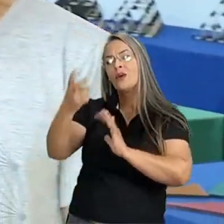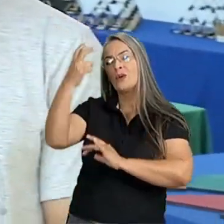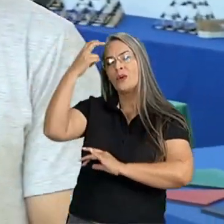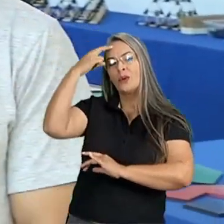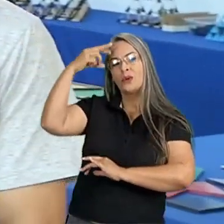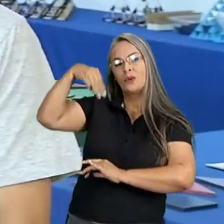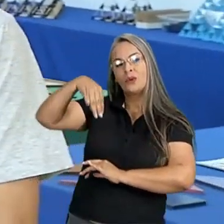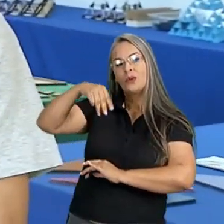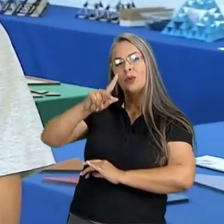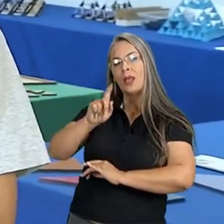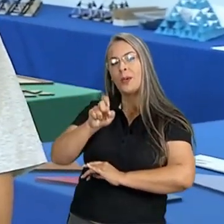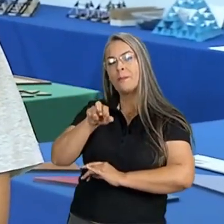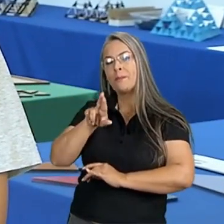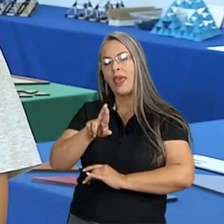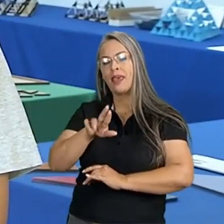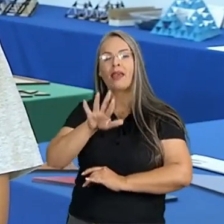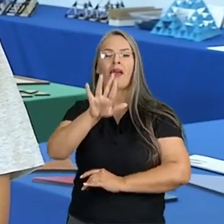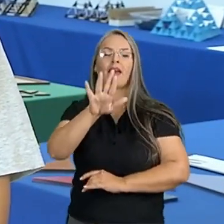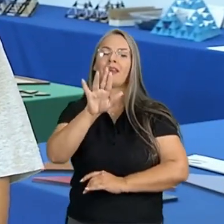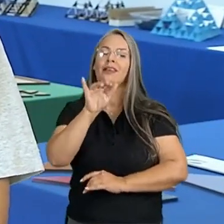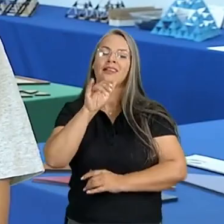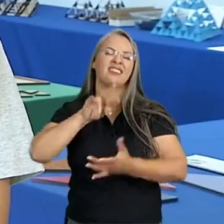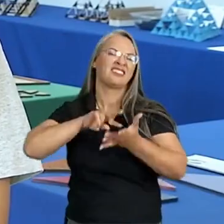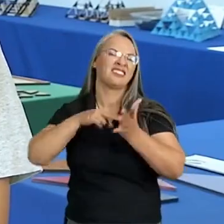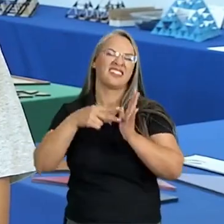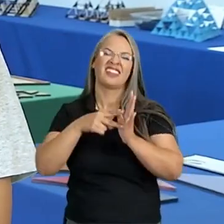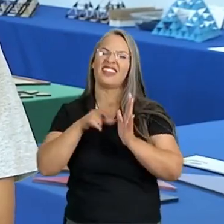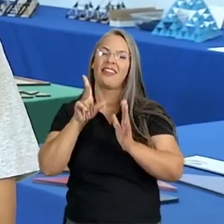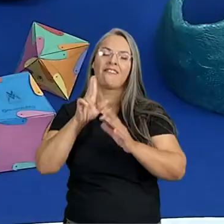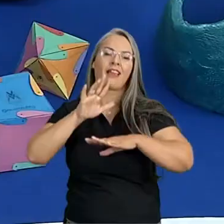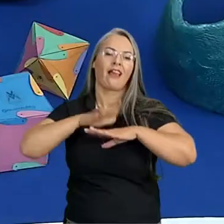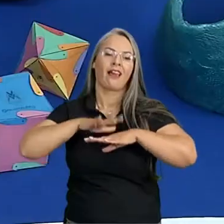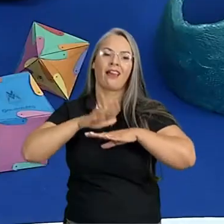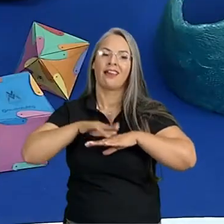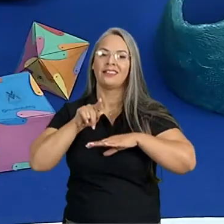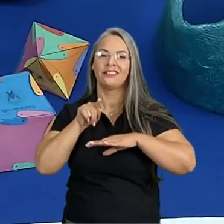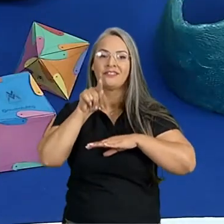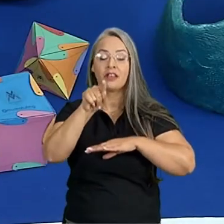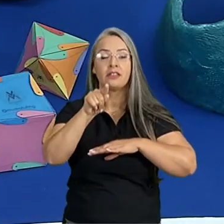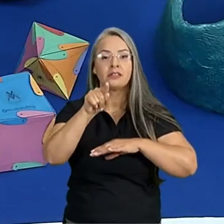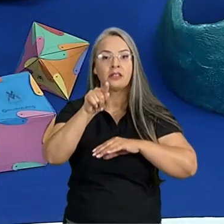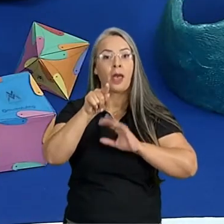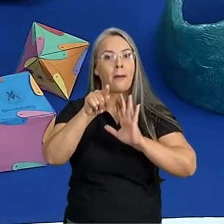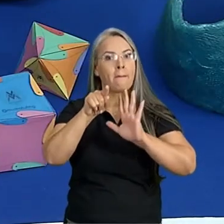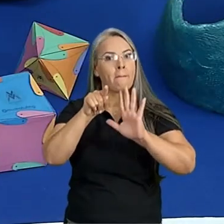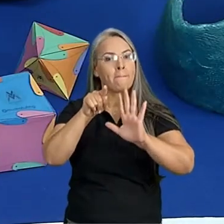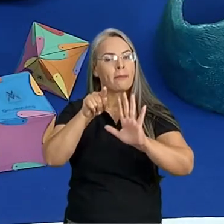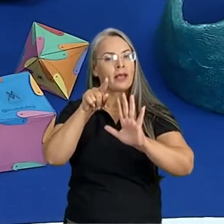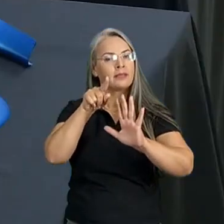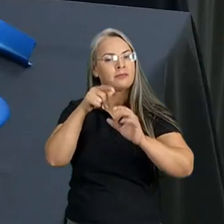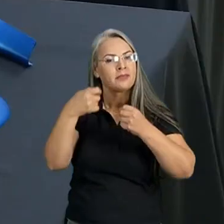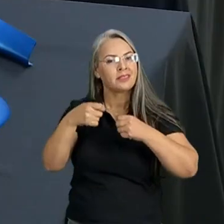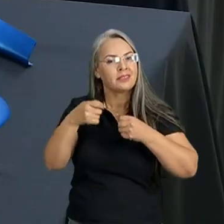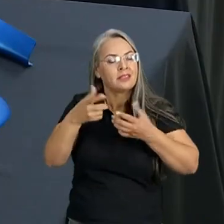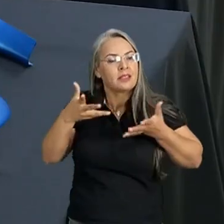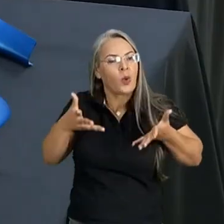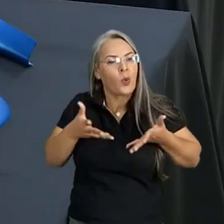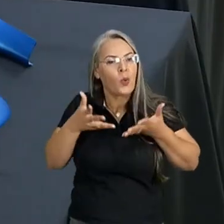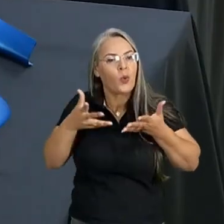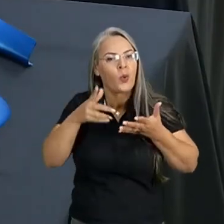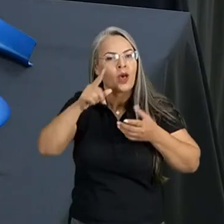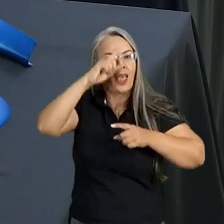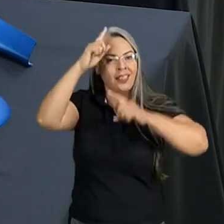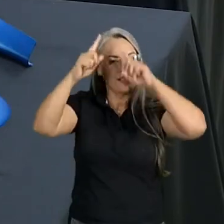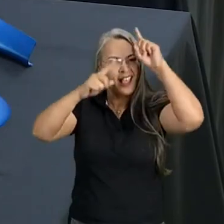definiria em poucas palavras faça você mesmo mas você faça você mesmo dependendo sua inteligência para produzir